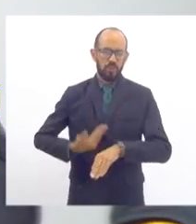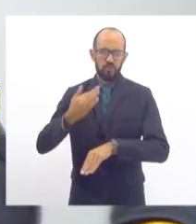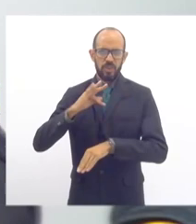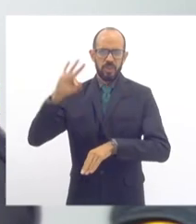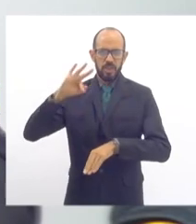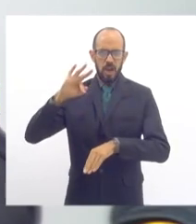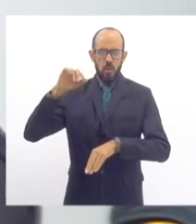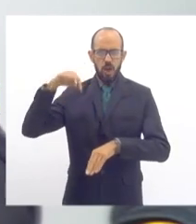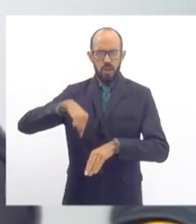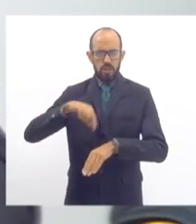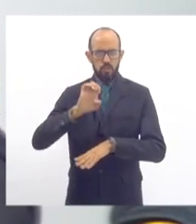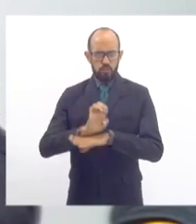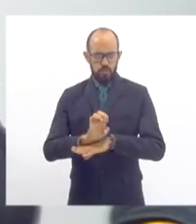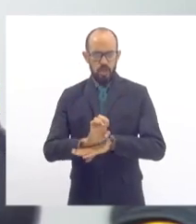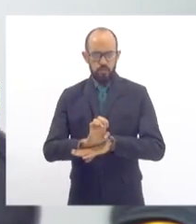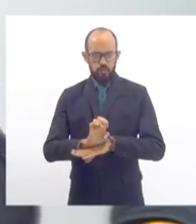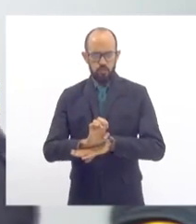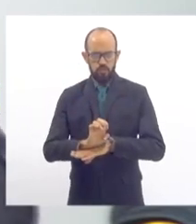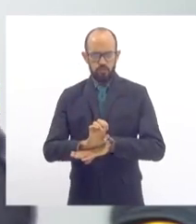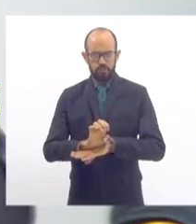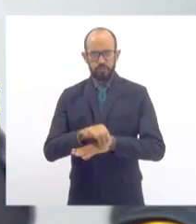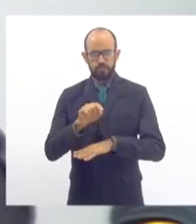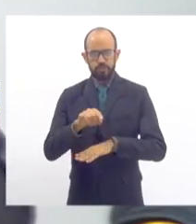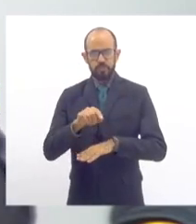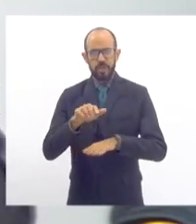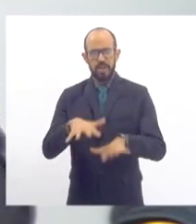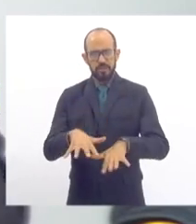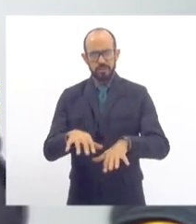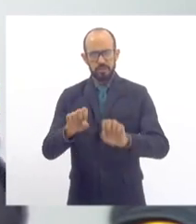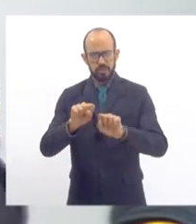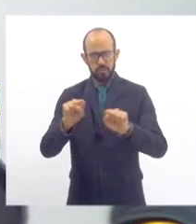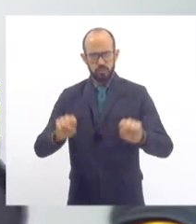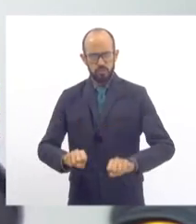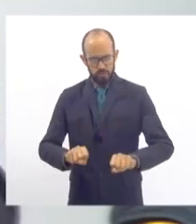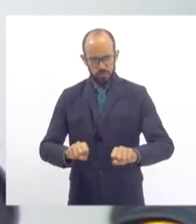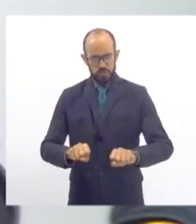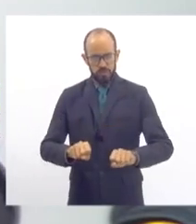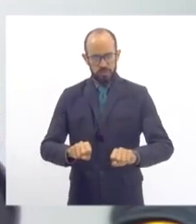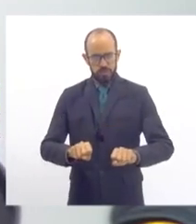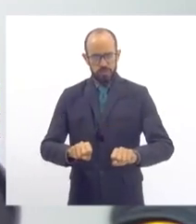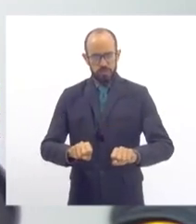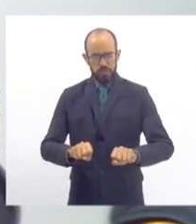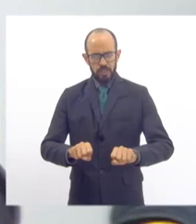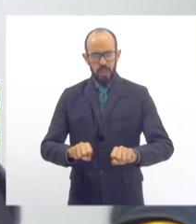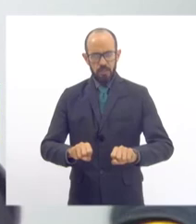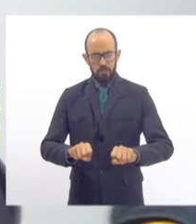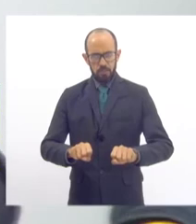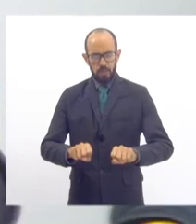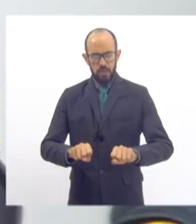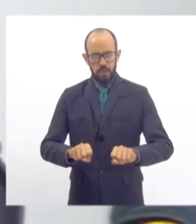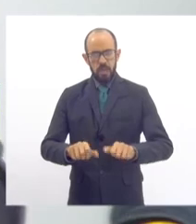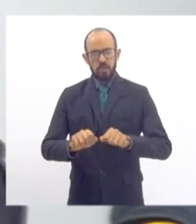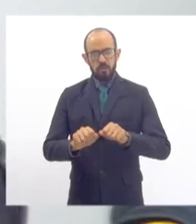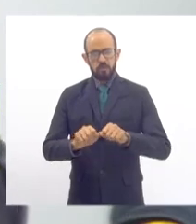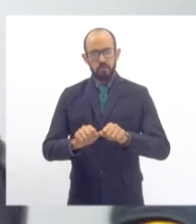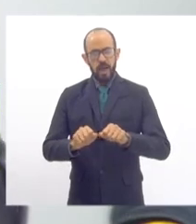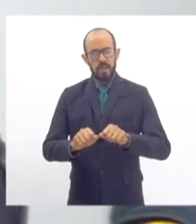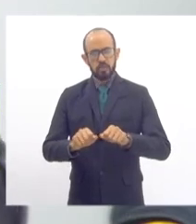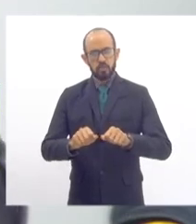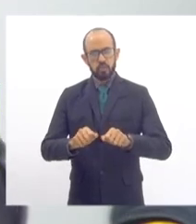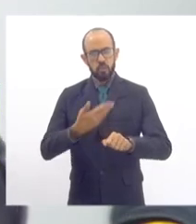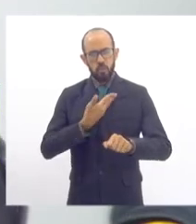intervenção. Na verdade, com o regime, o governo do Estado perde boa parte da sua